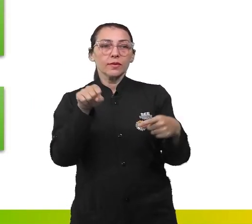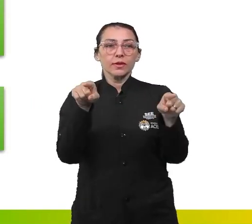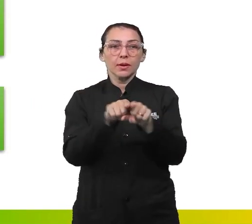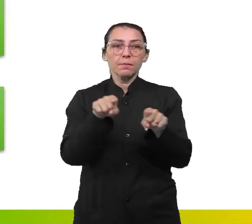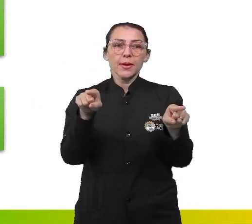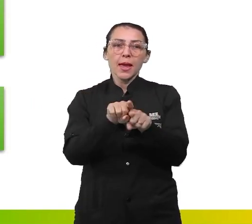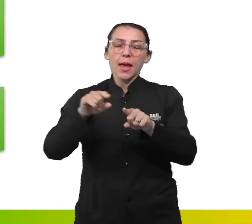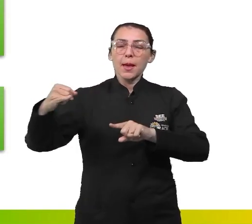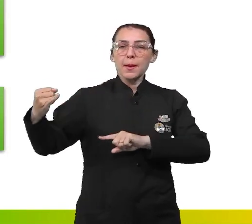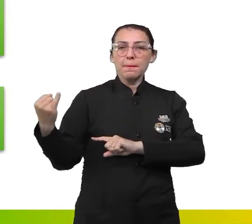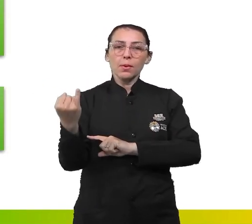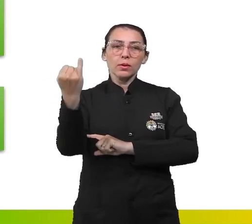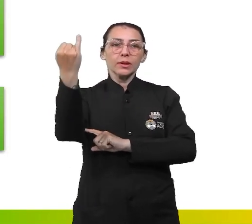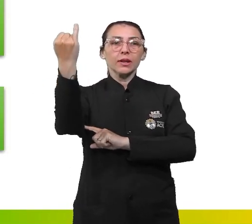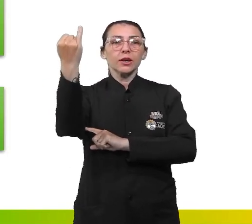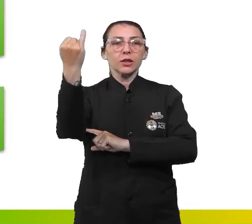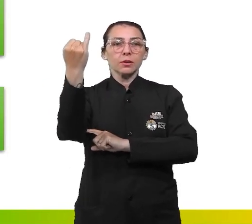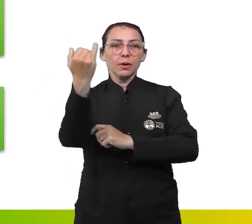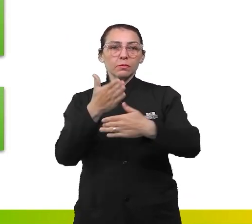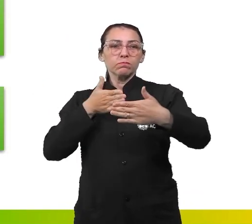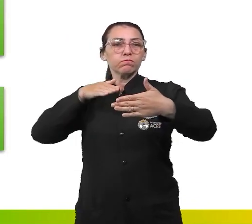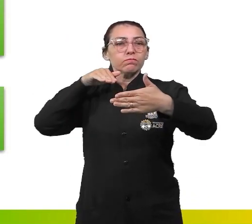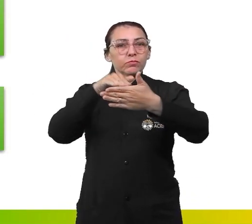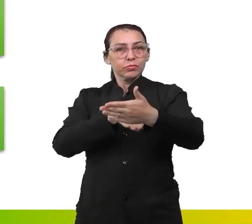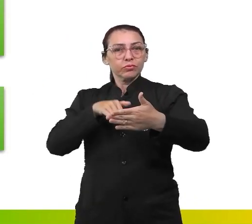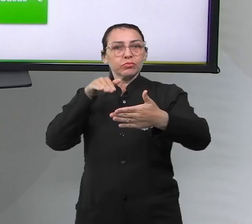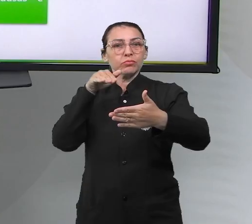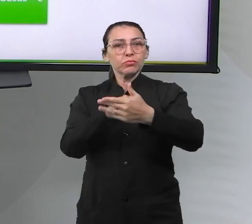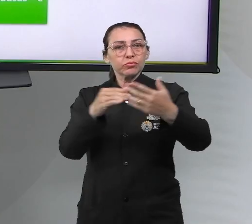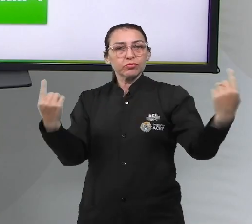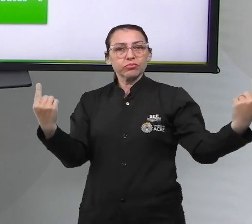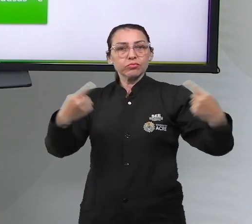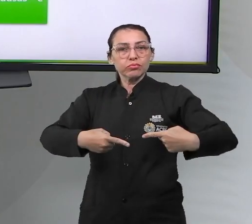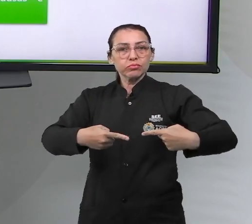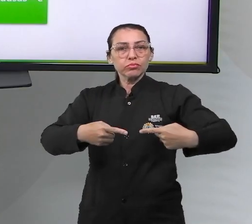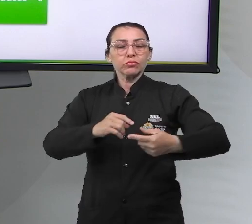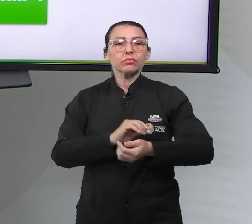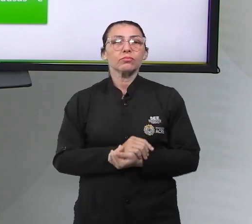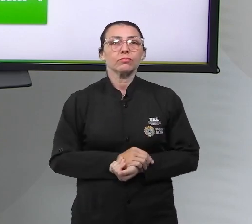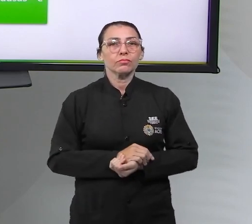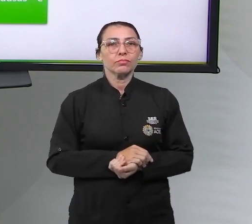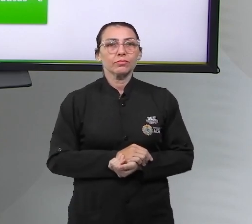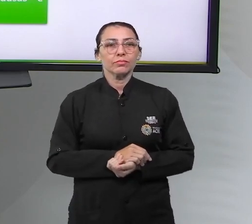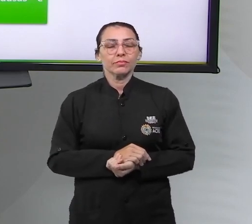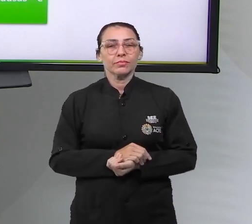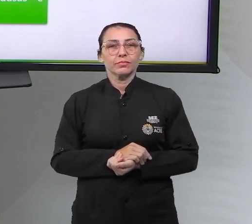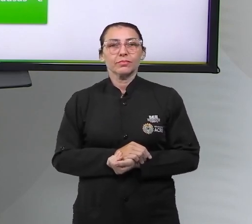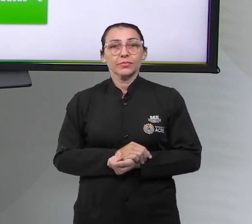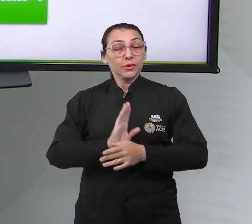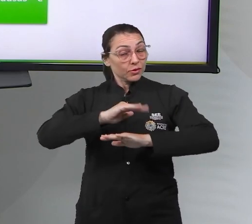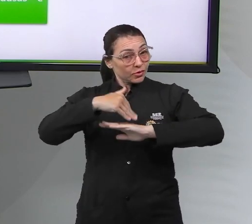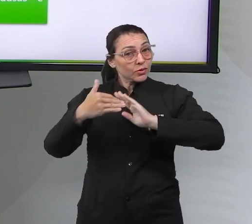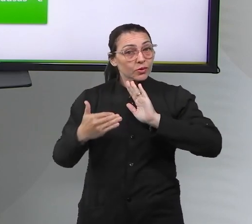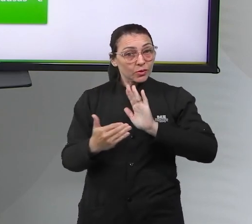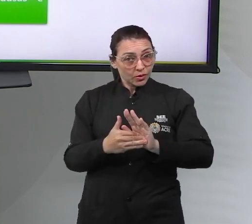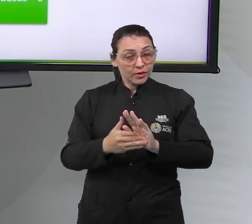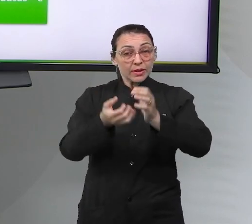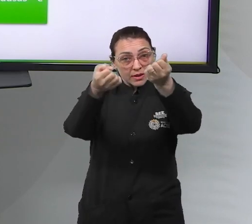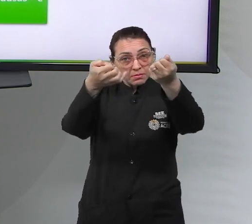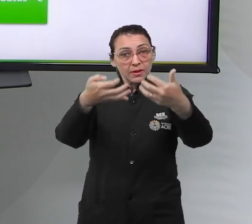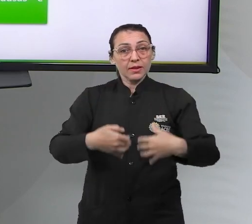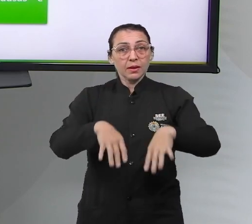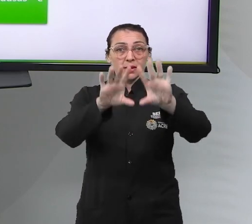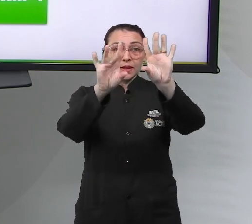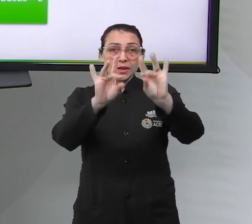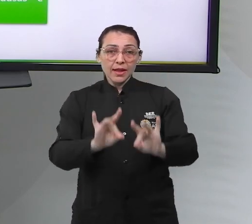é fundamental para enfrentar os seus desafios. Diante de todas essas